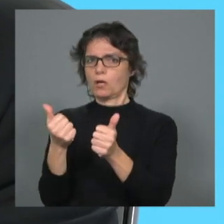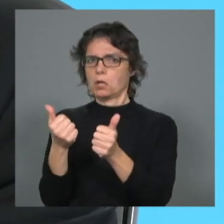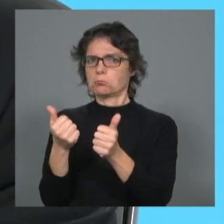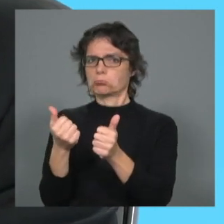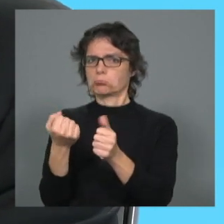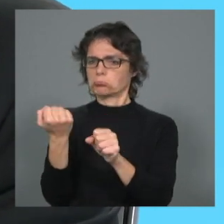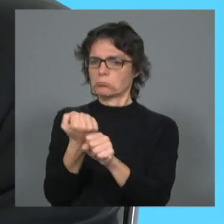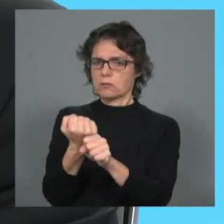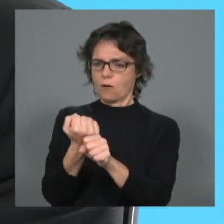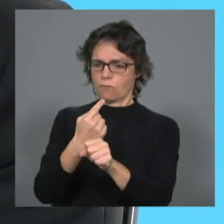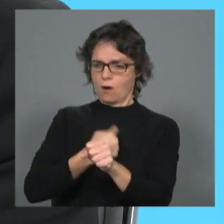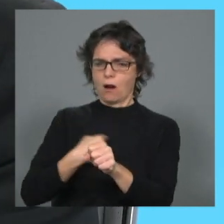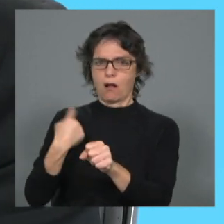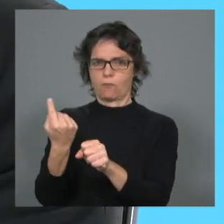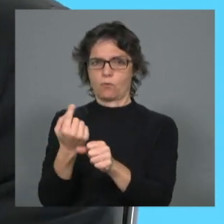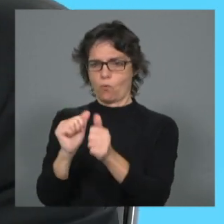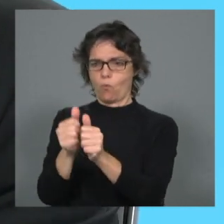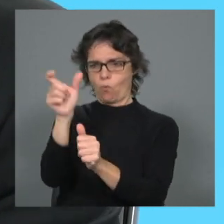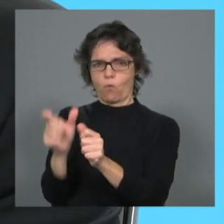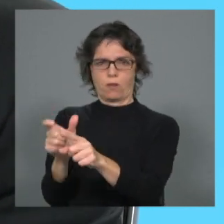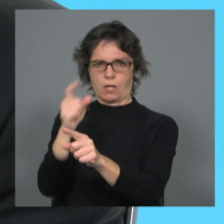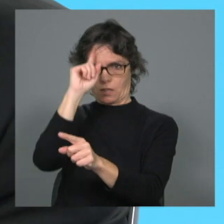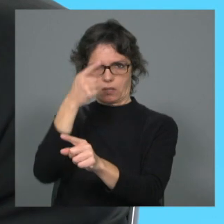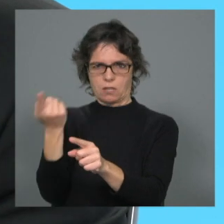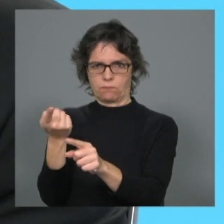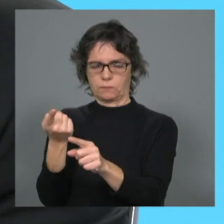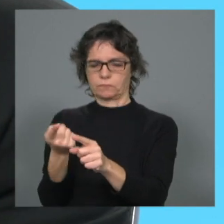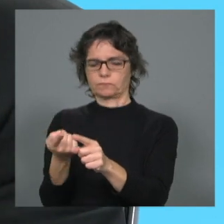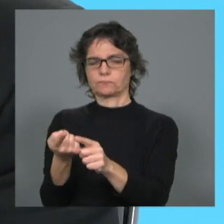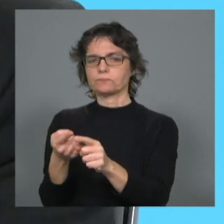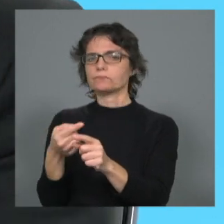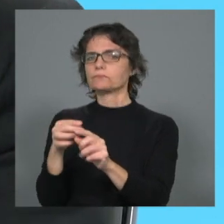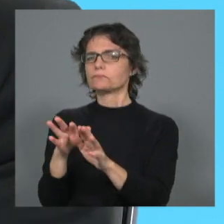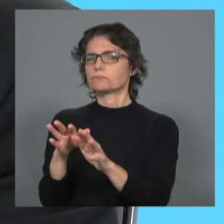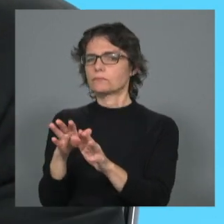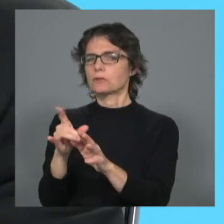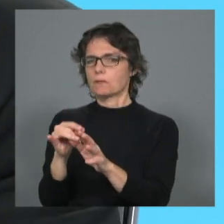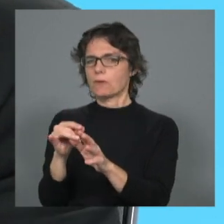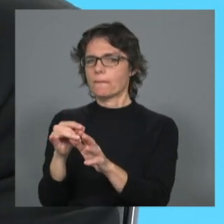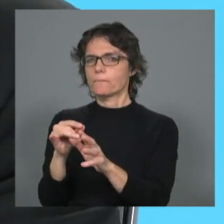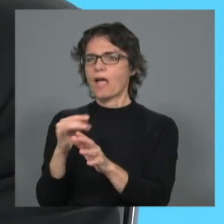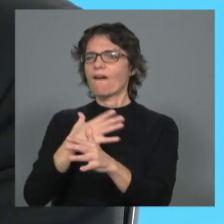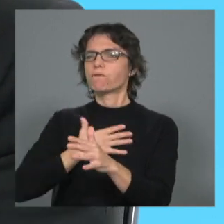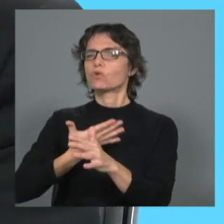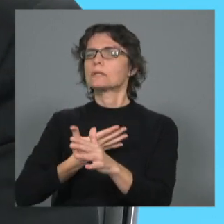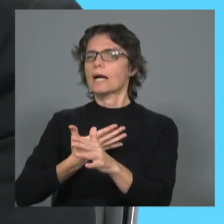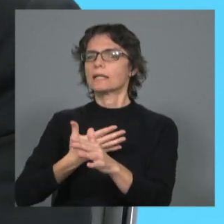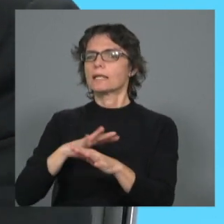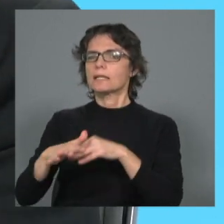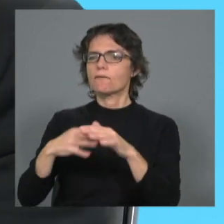os nossos movimentos. O atleta tem isso em mente. E essa dimensão da superação leva a